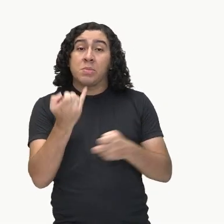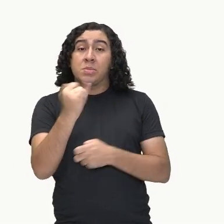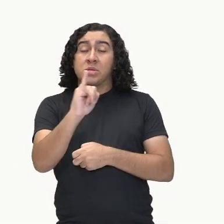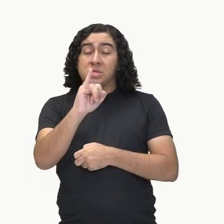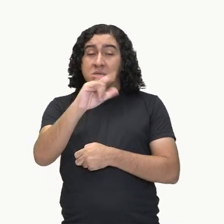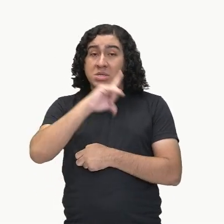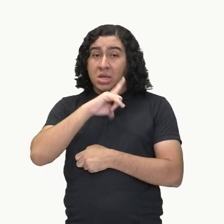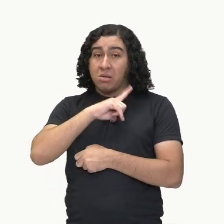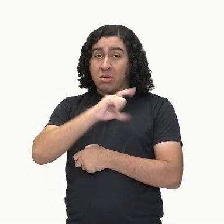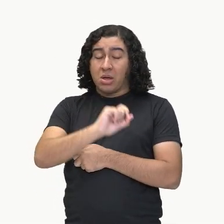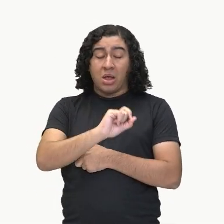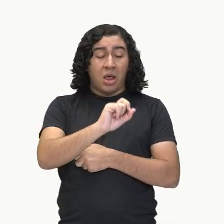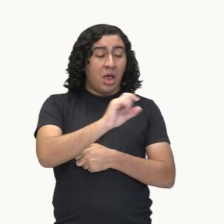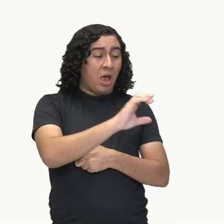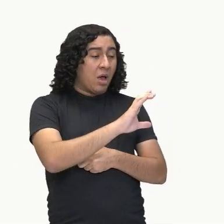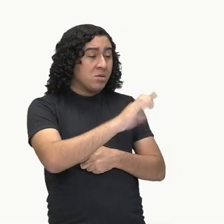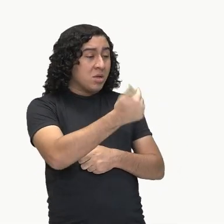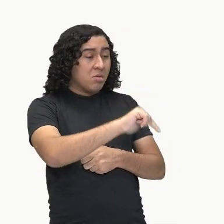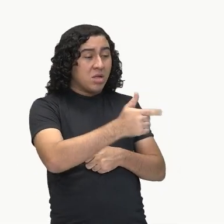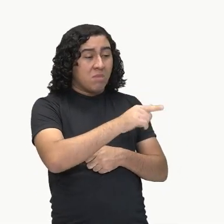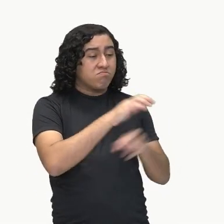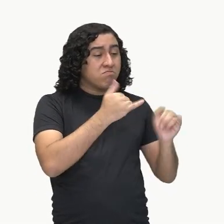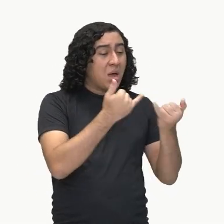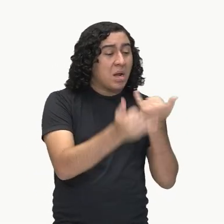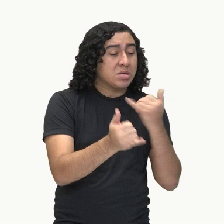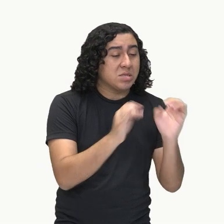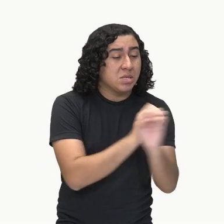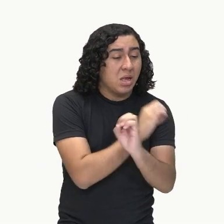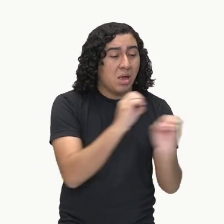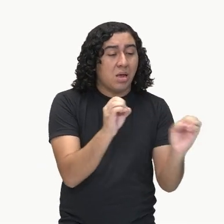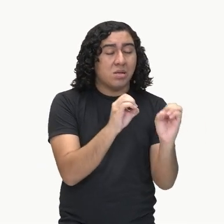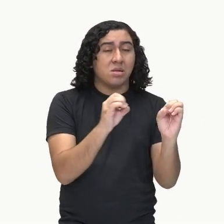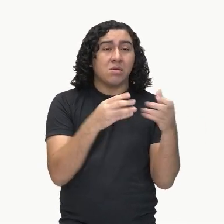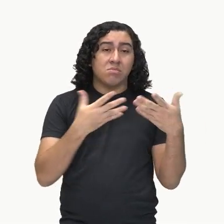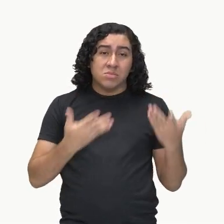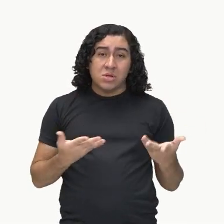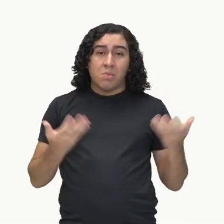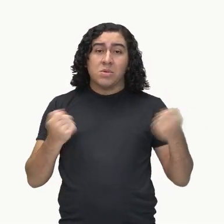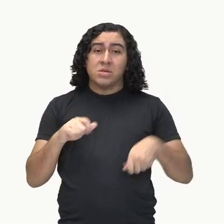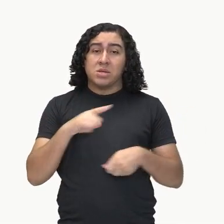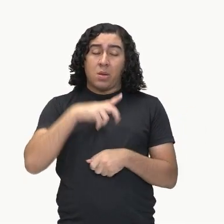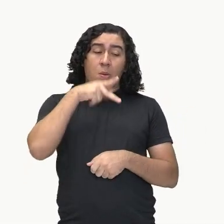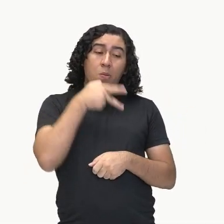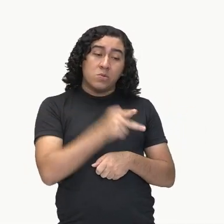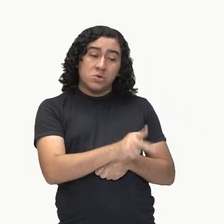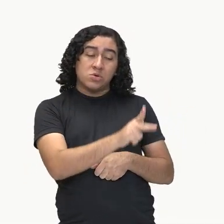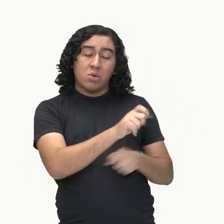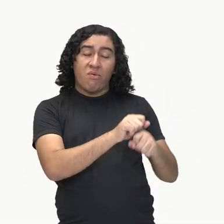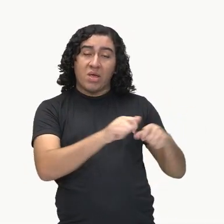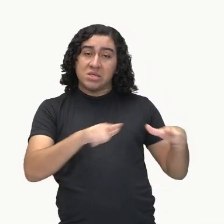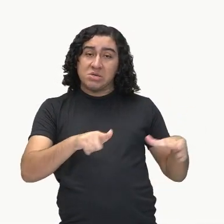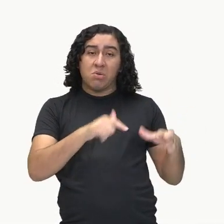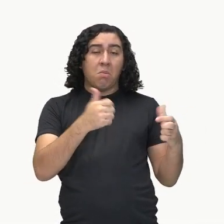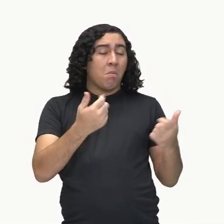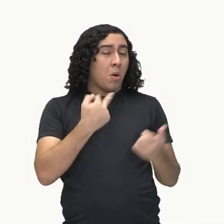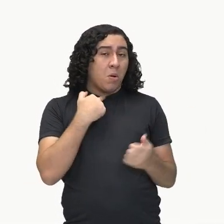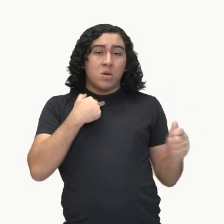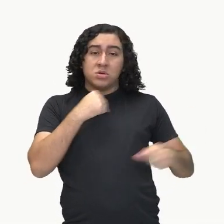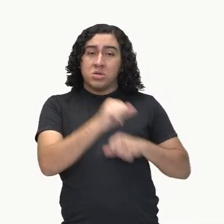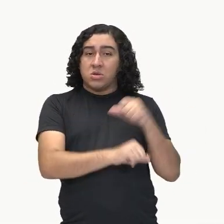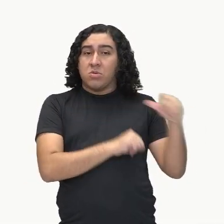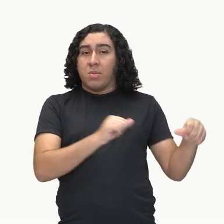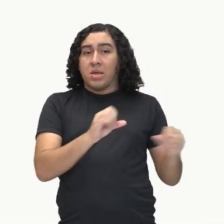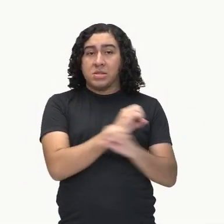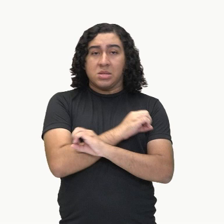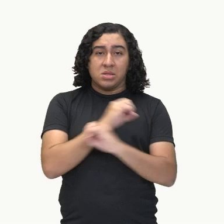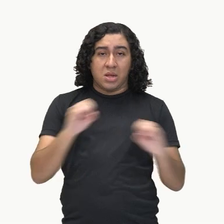ali que ele não tem semelhantes, o que é que deve ser feito? Ele deve permanecer inalterado, ou seja, ele